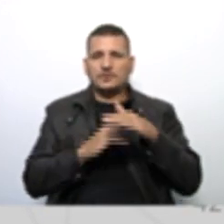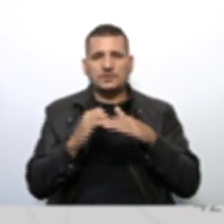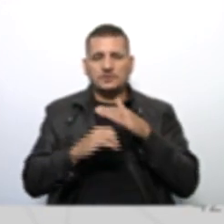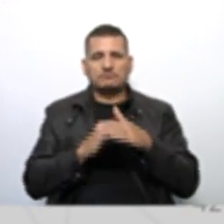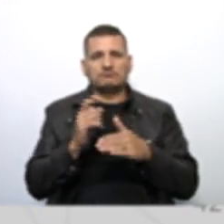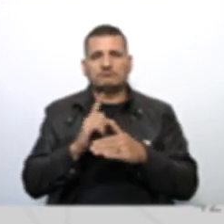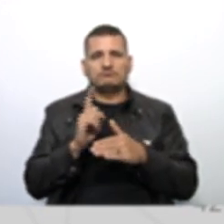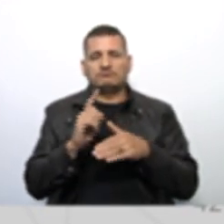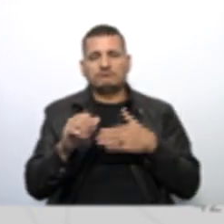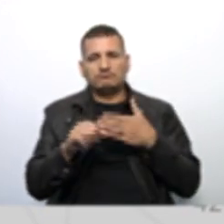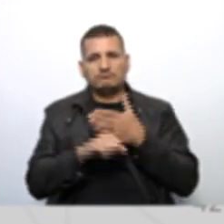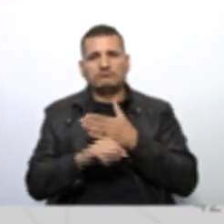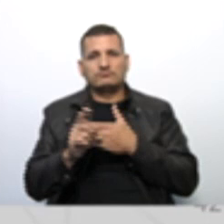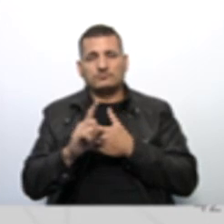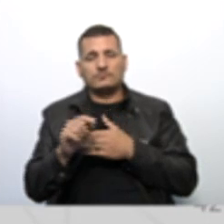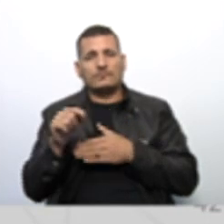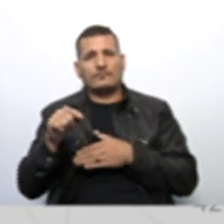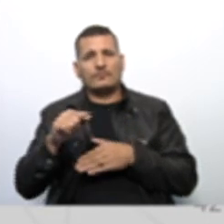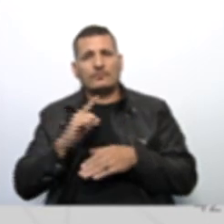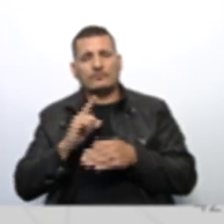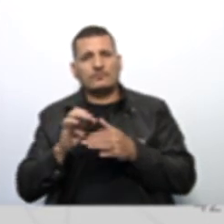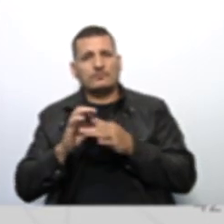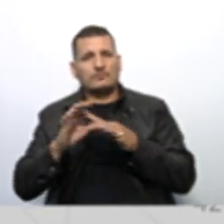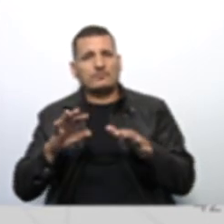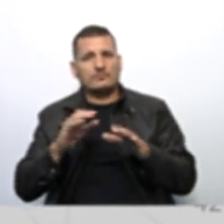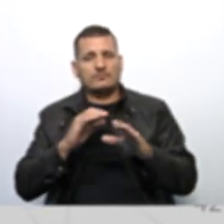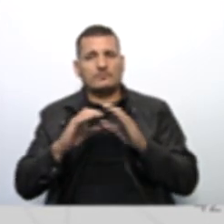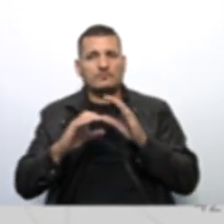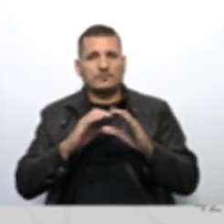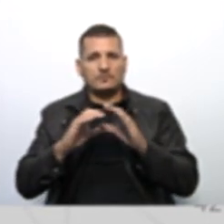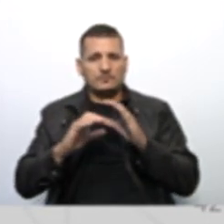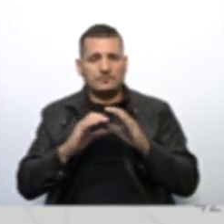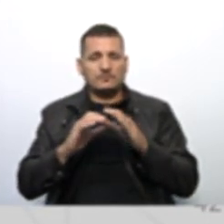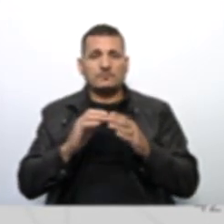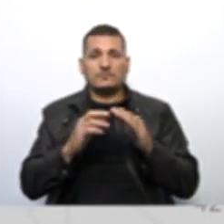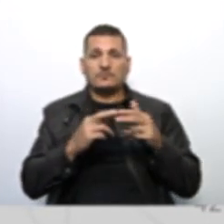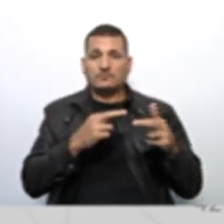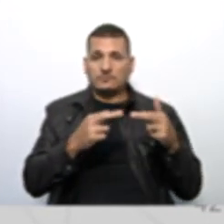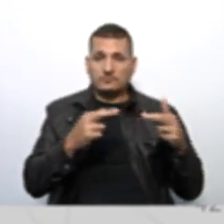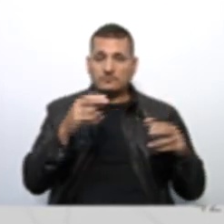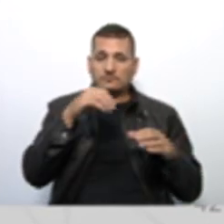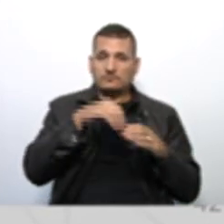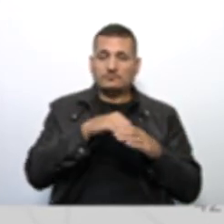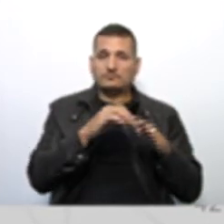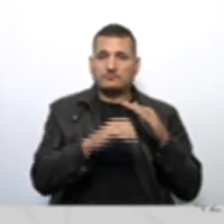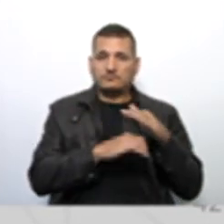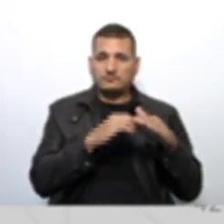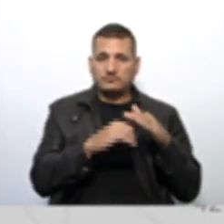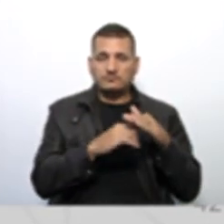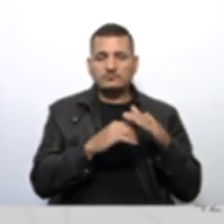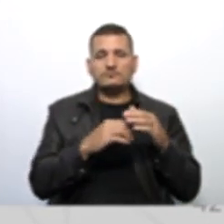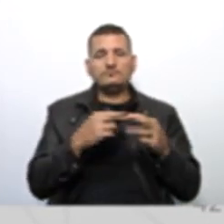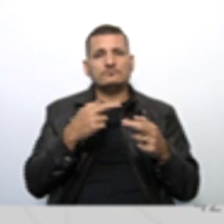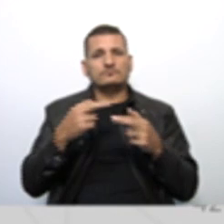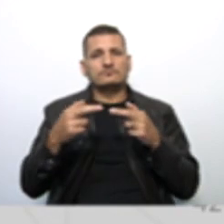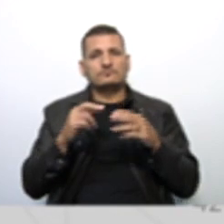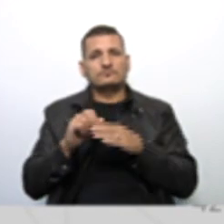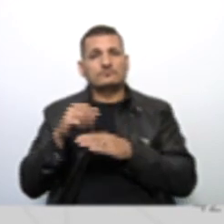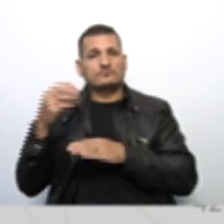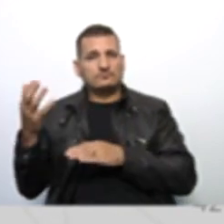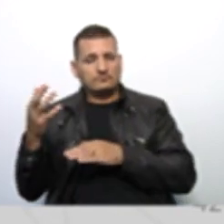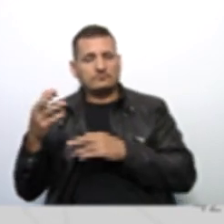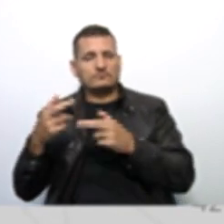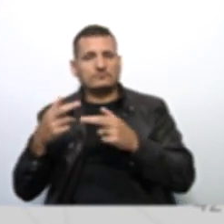É disponibilizada uma forma de comunicação entre a rede interna da empresa e as suas